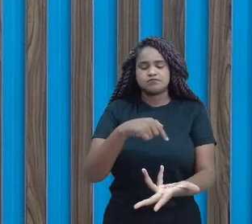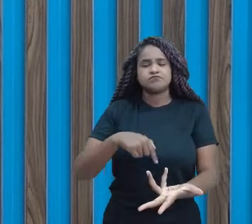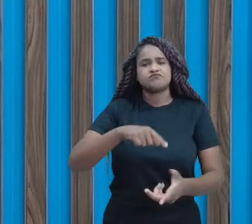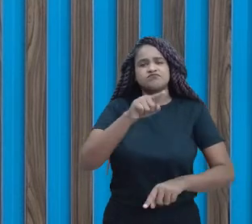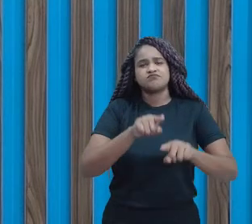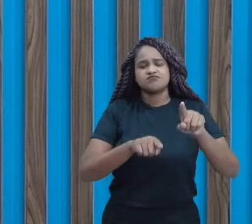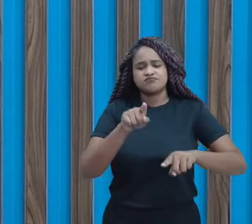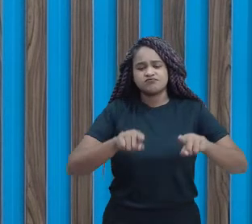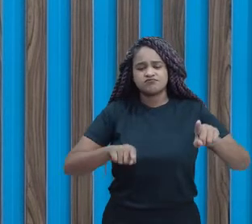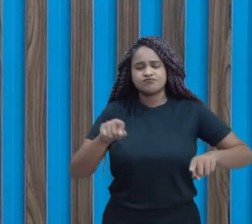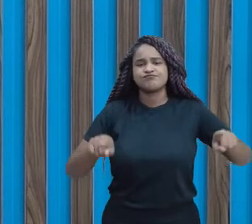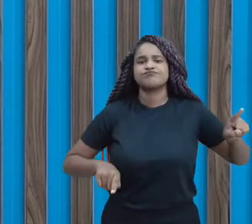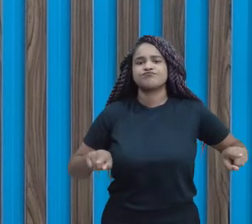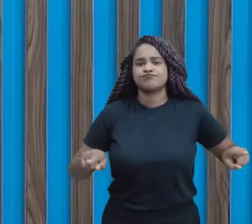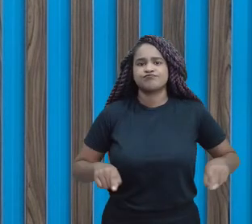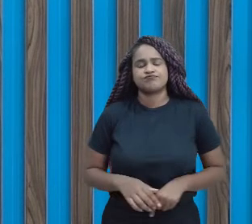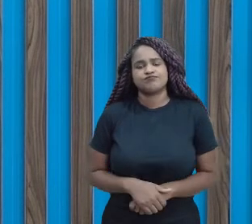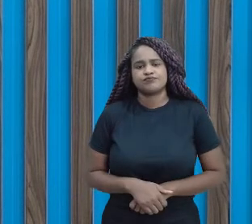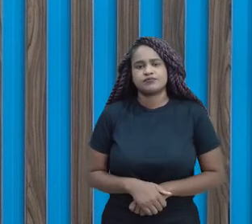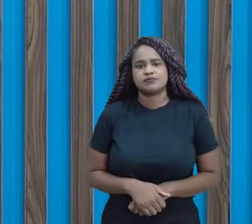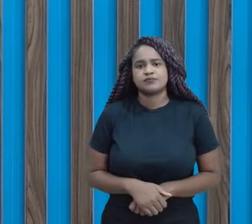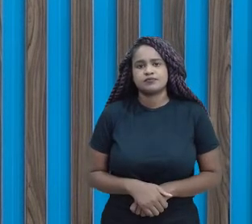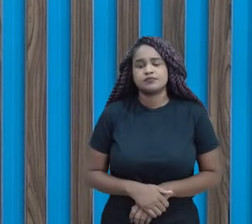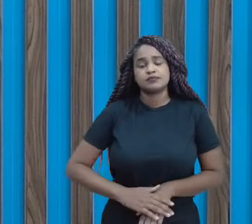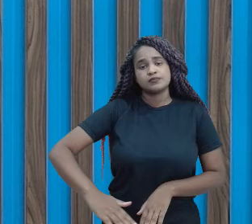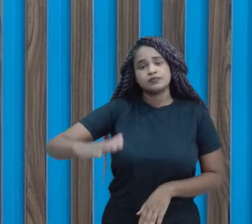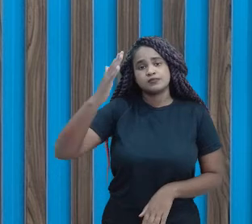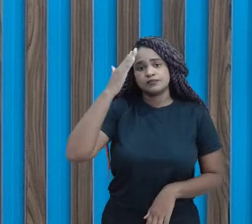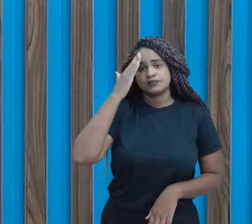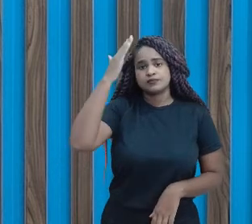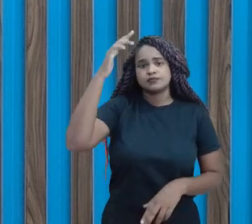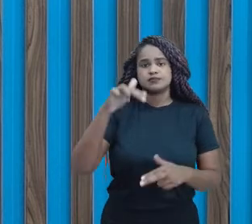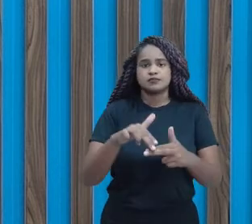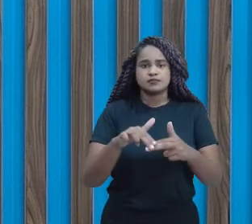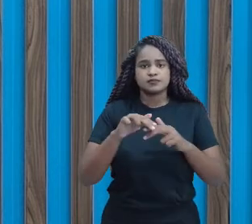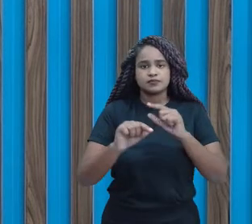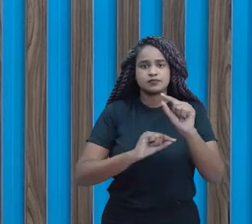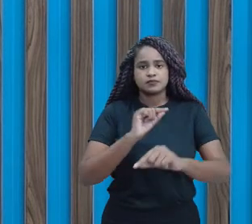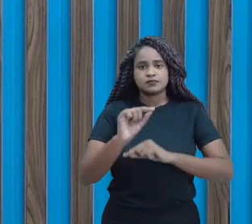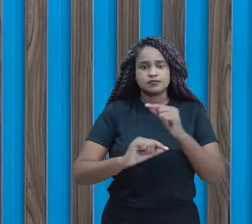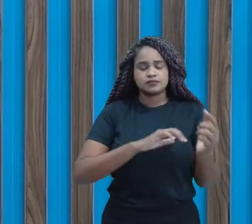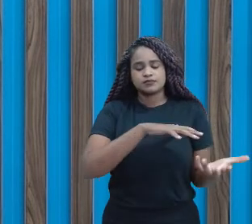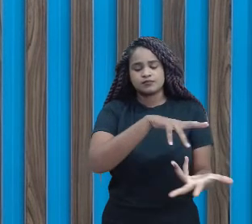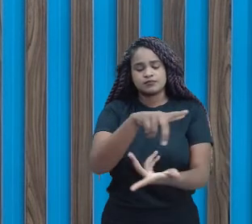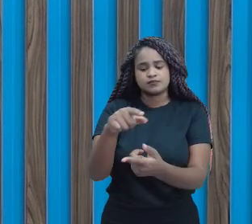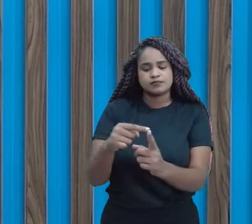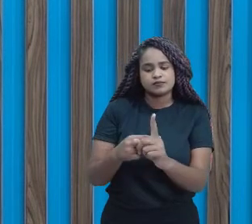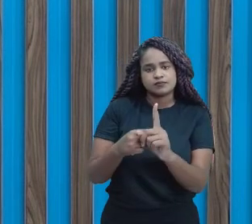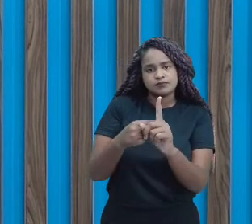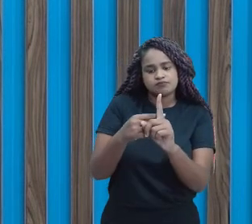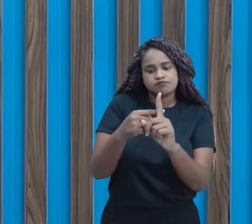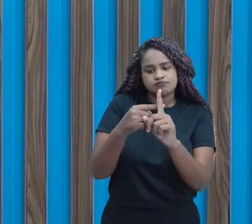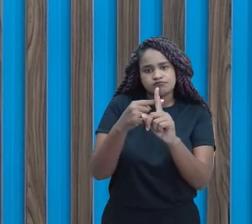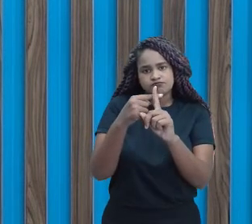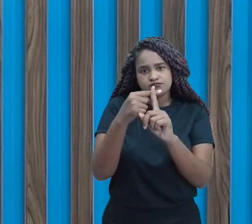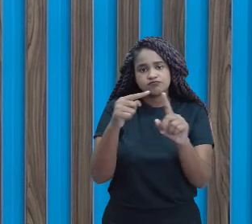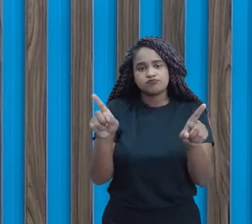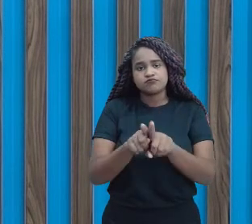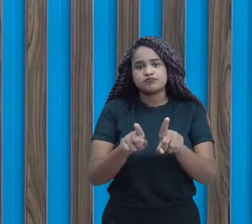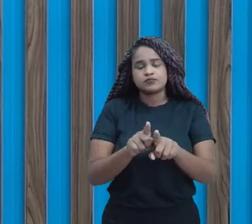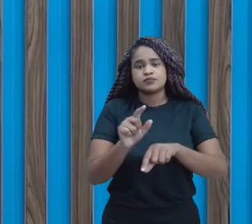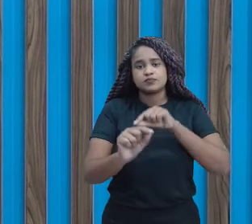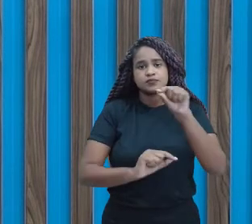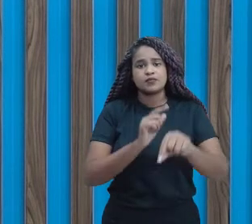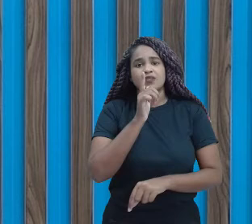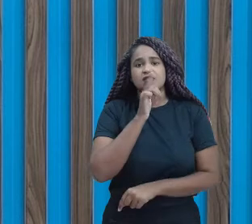sofrido grandes alterações, né? Principalmente com o aquecimento global, o efeito estufa, o aumento do nível de